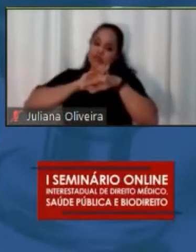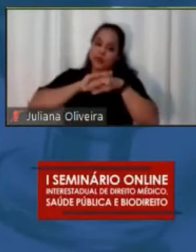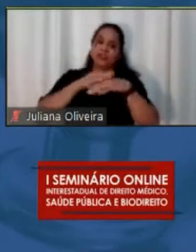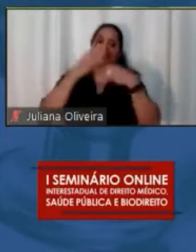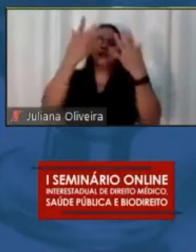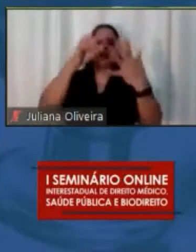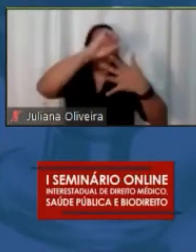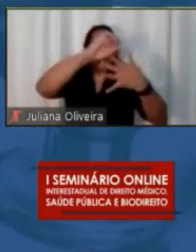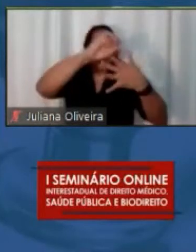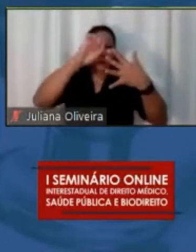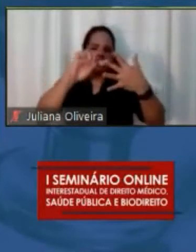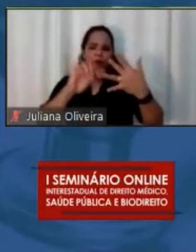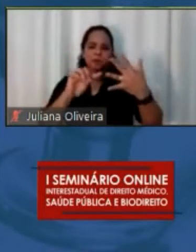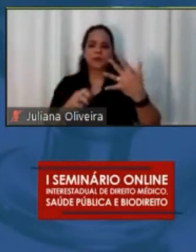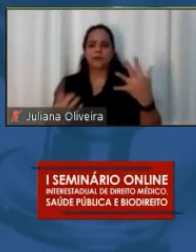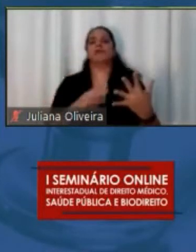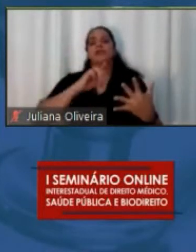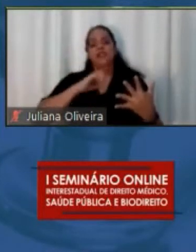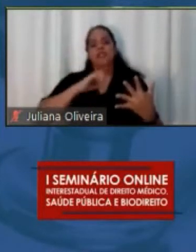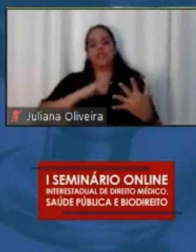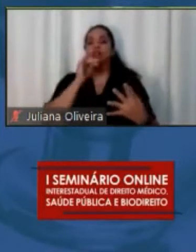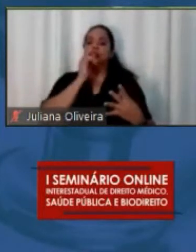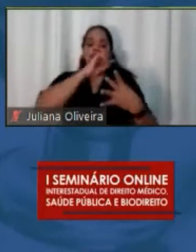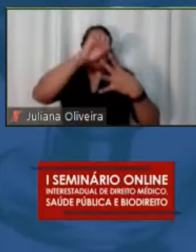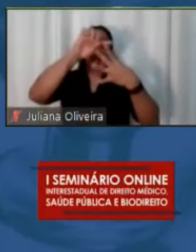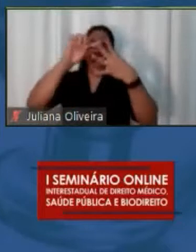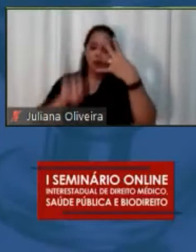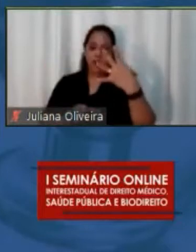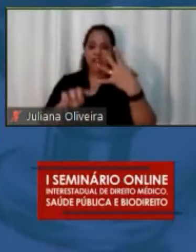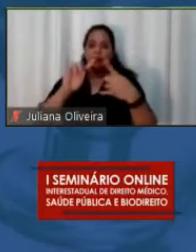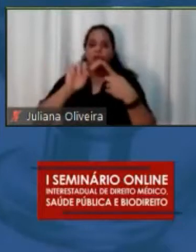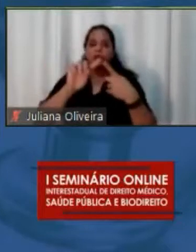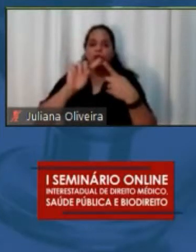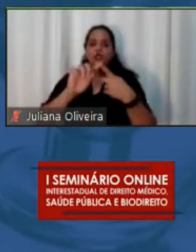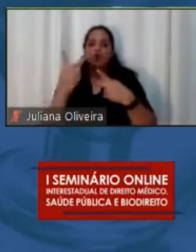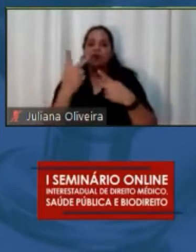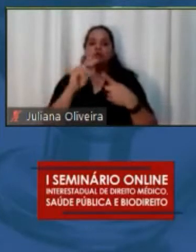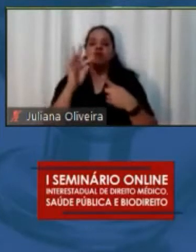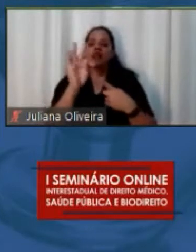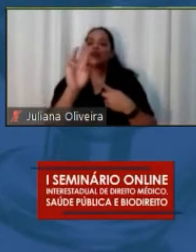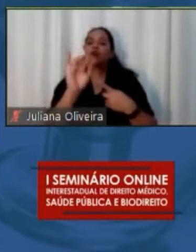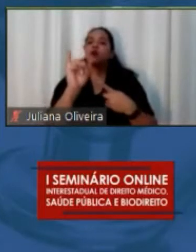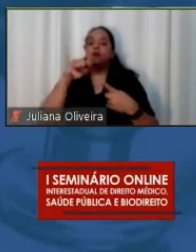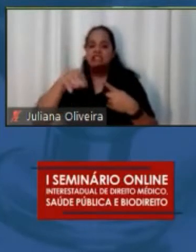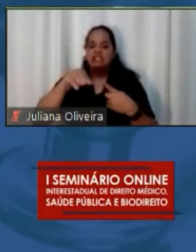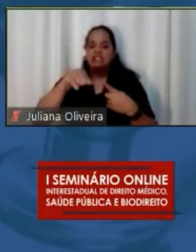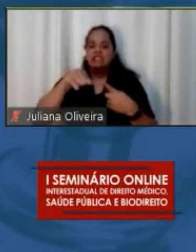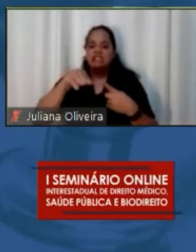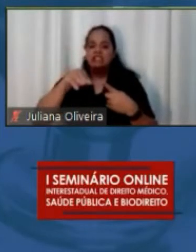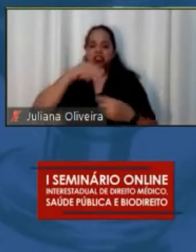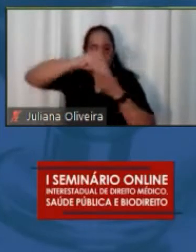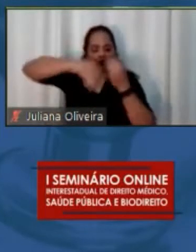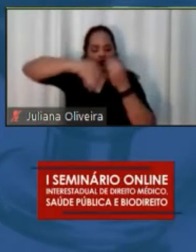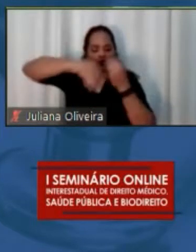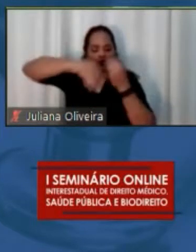apenas 4. A imunomodulação relacionada à transfusão. Quando se transfunde um paciente junto com a transfusão